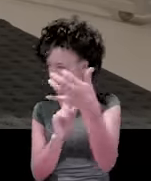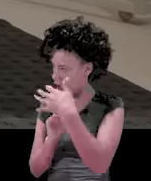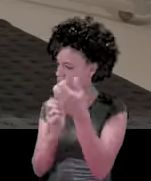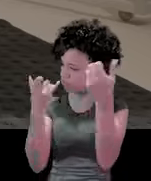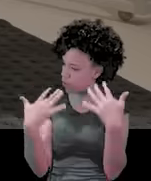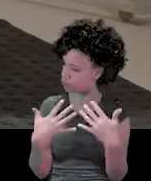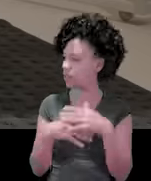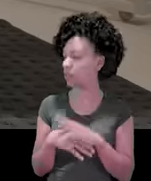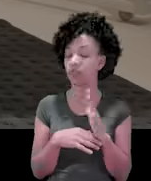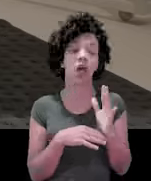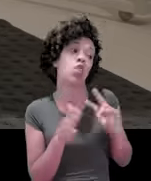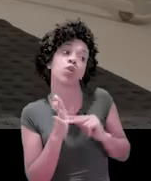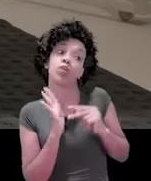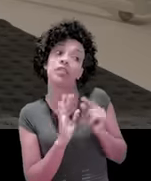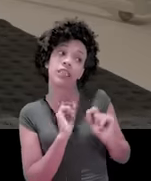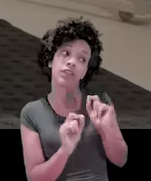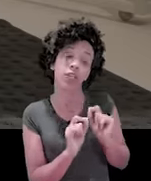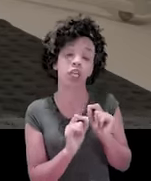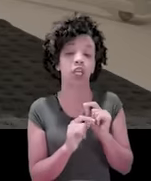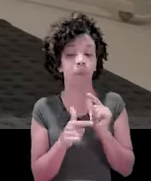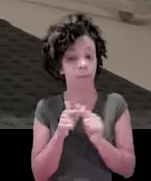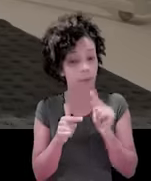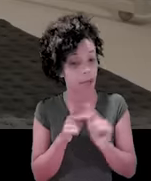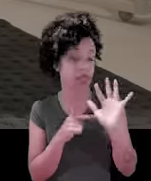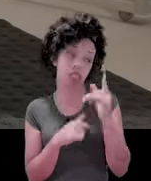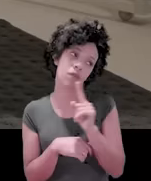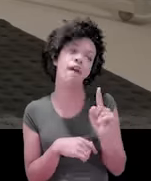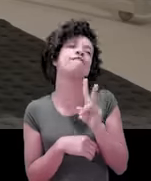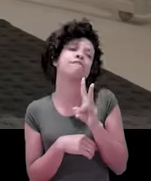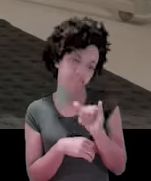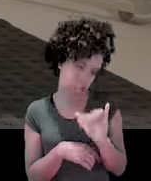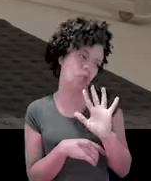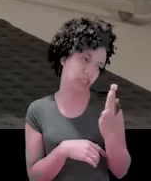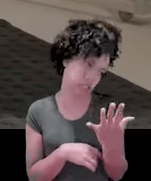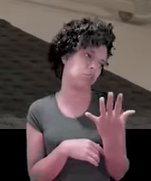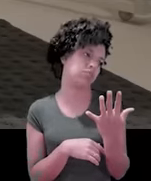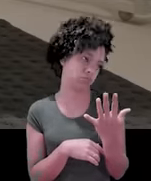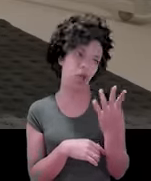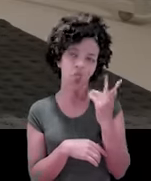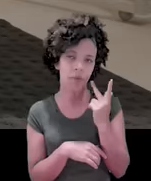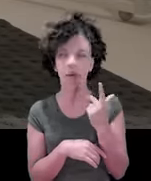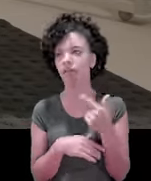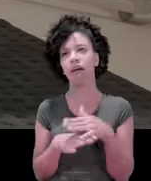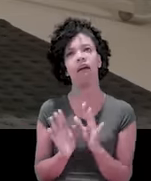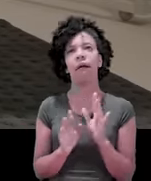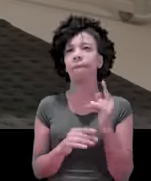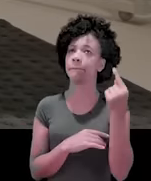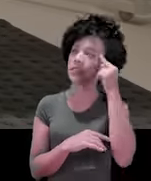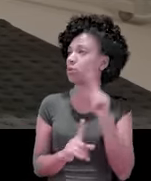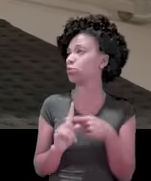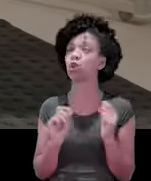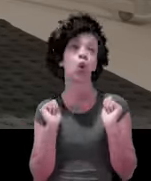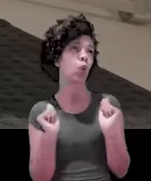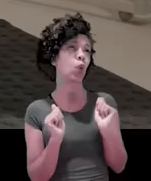vem vamos lá até dizer que coisa juiz não aconteça vai acontecer isso aqui é para as pessoas